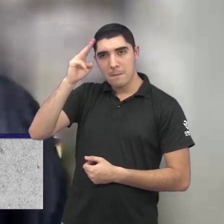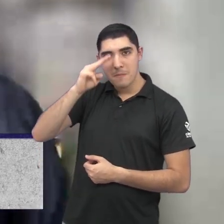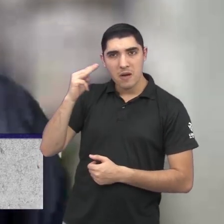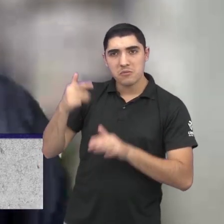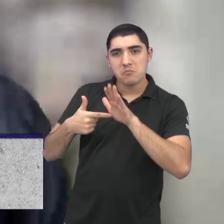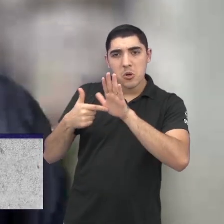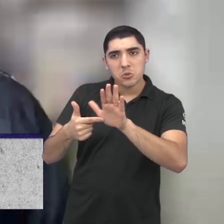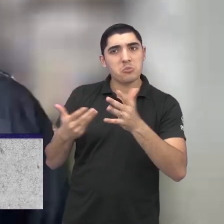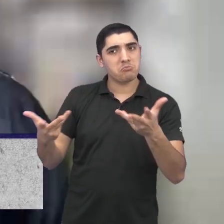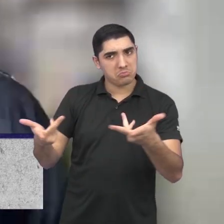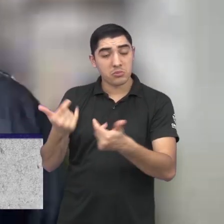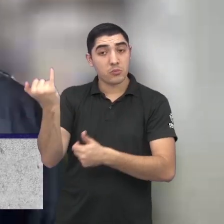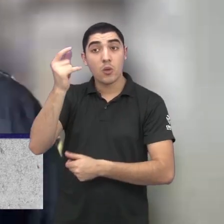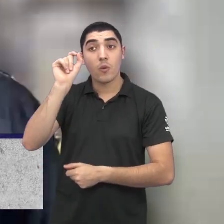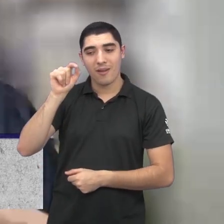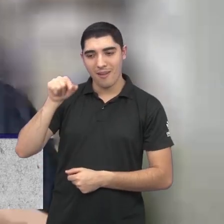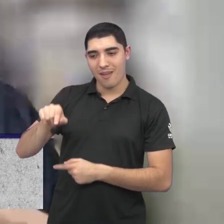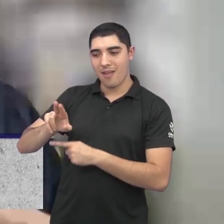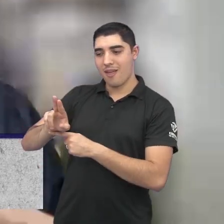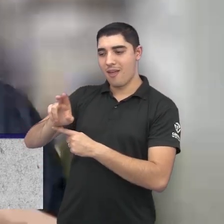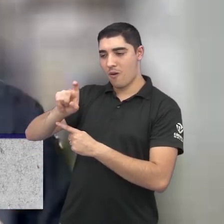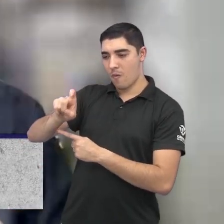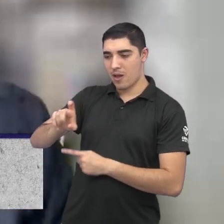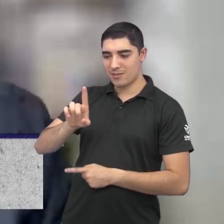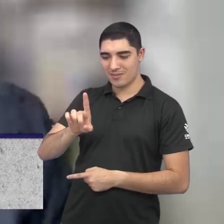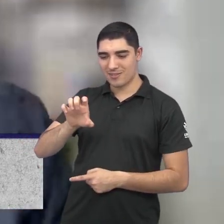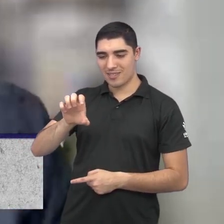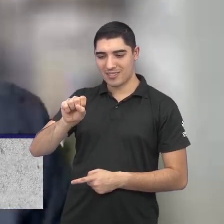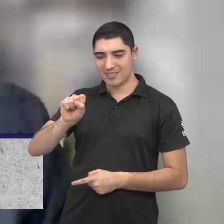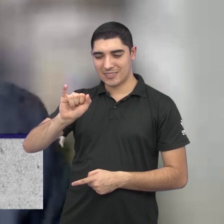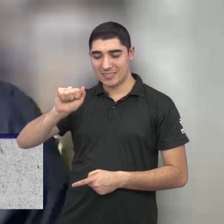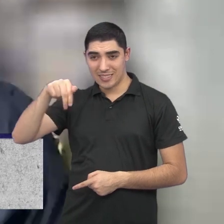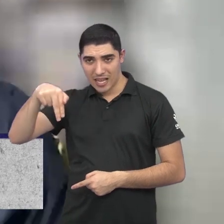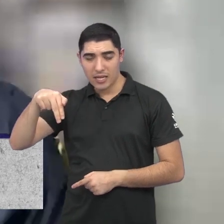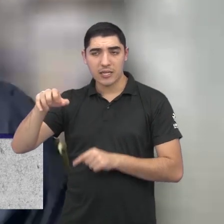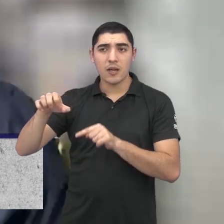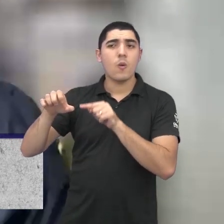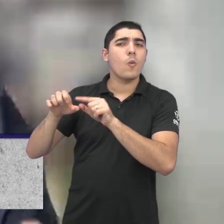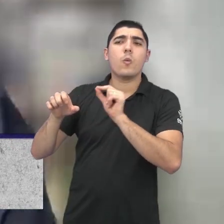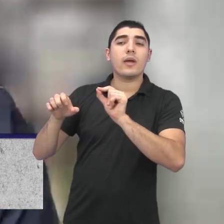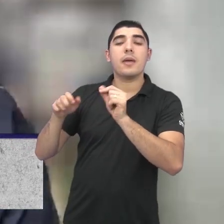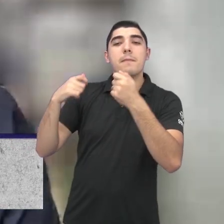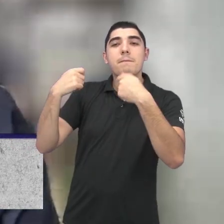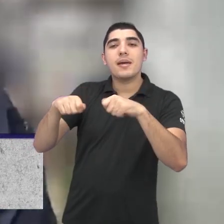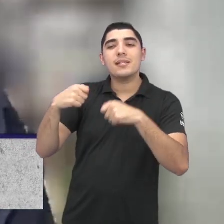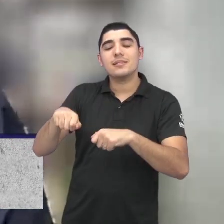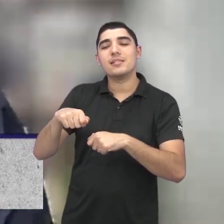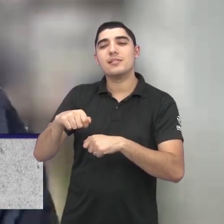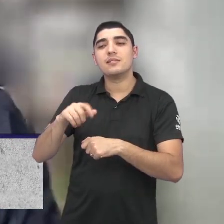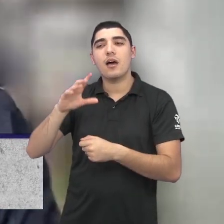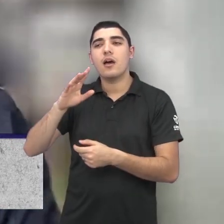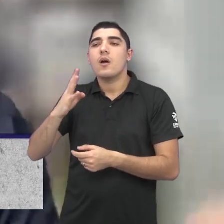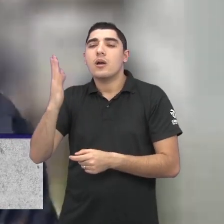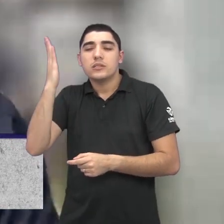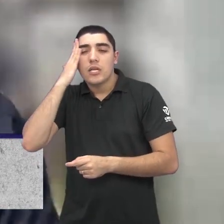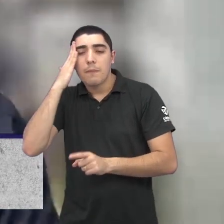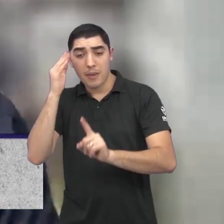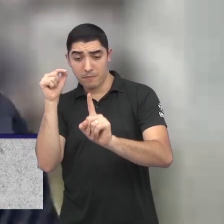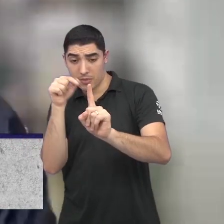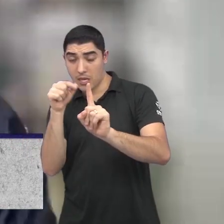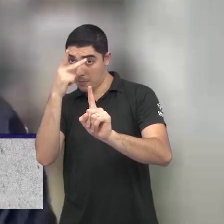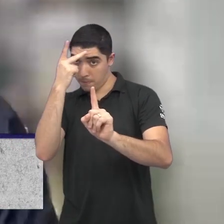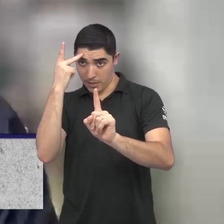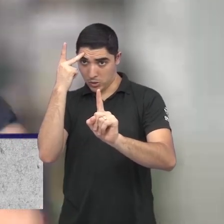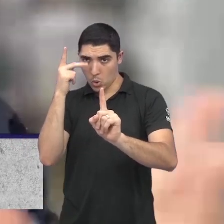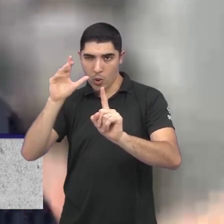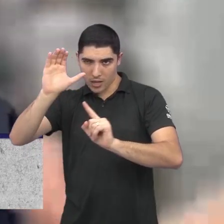parte importante da UX, que é o entender o problema do usuário. Me interesso mais para entender, de